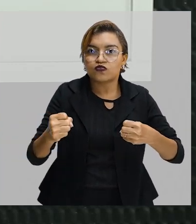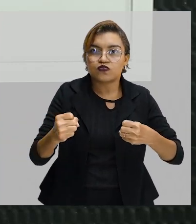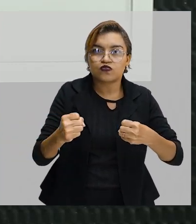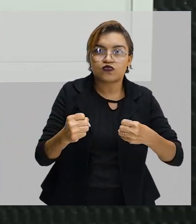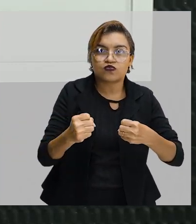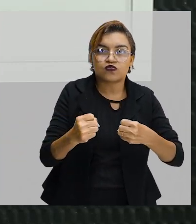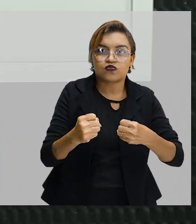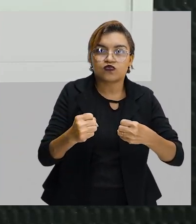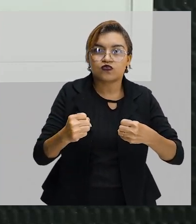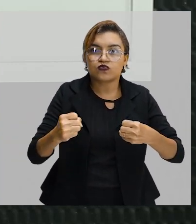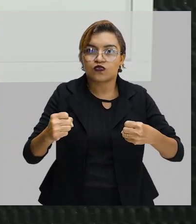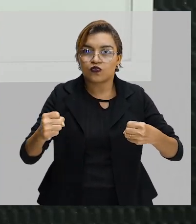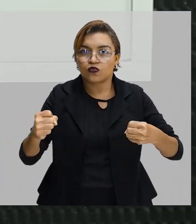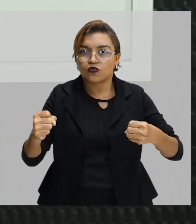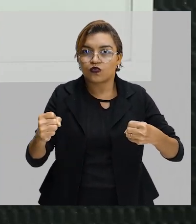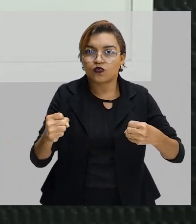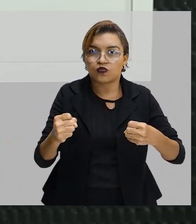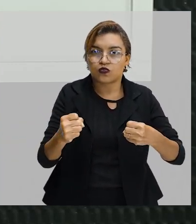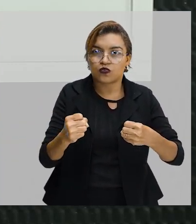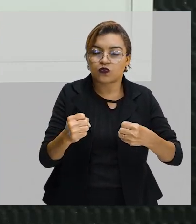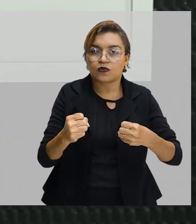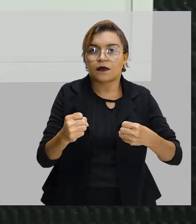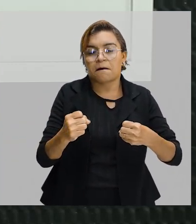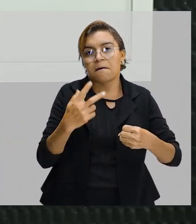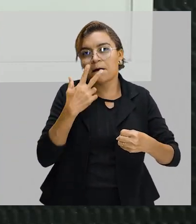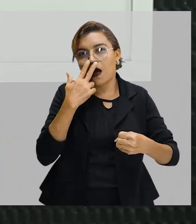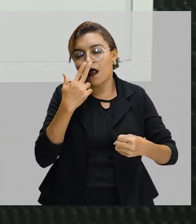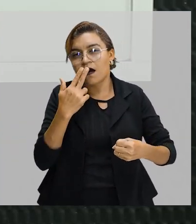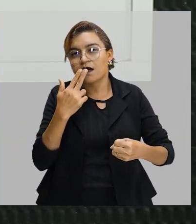foi perdendo, não é,